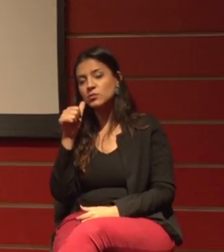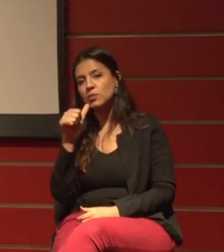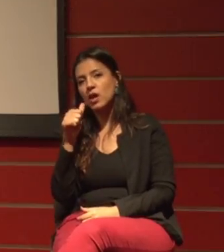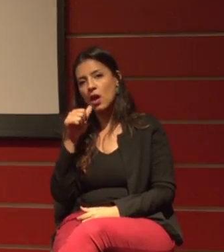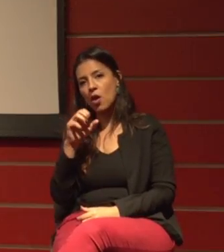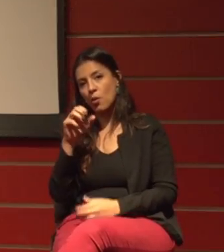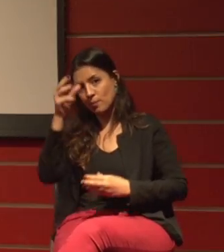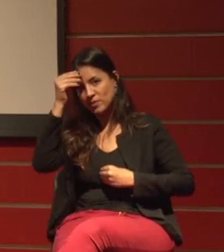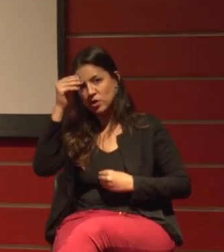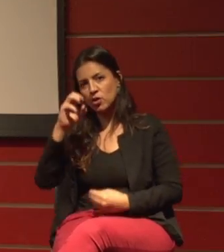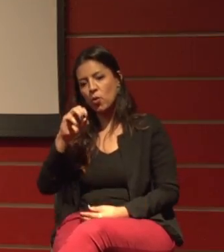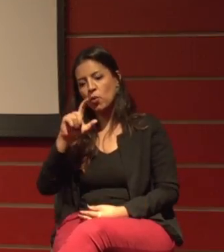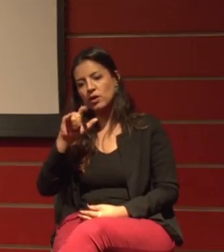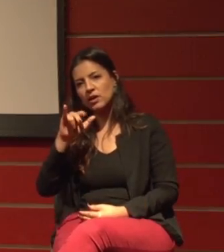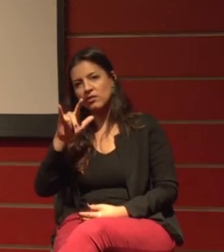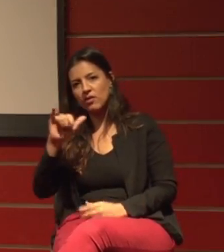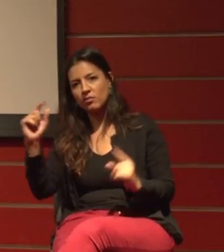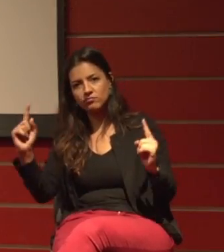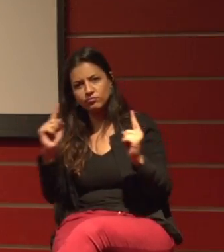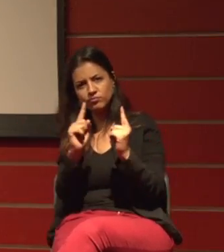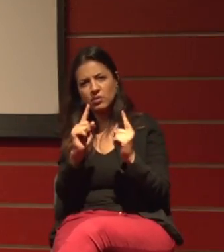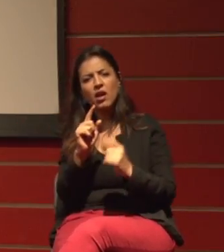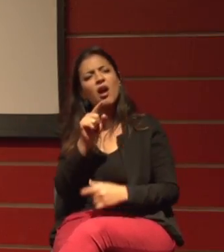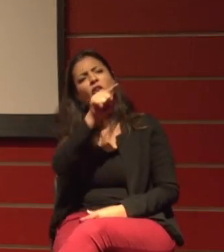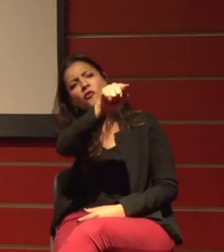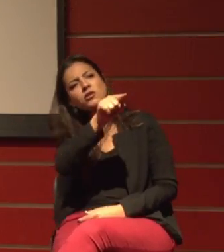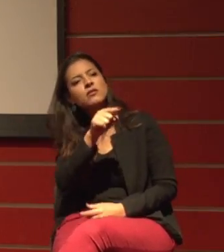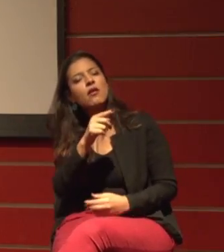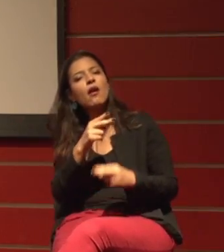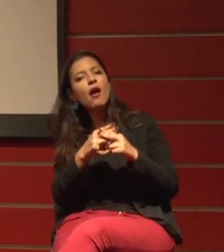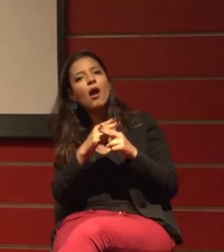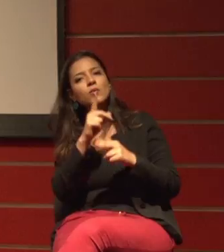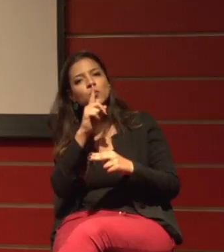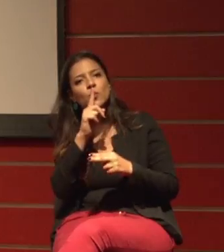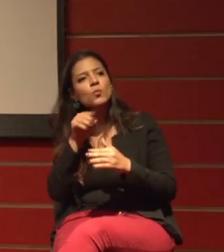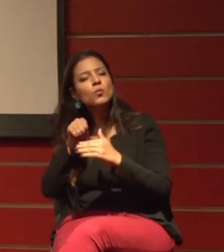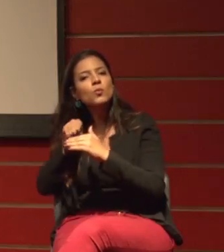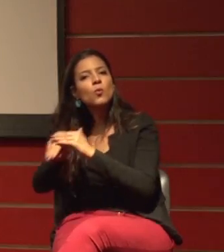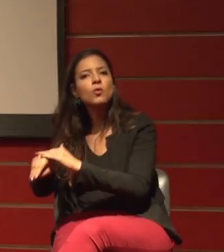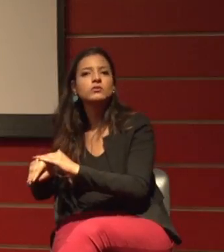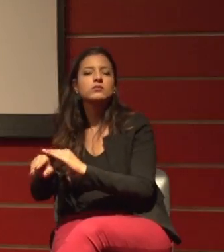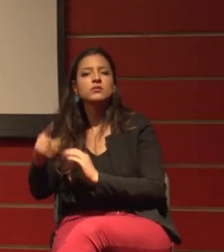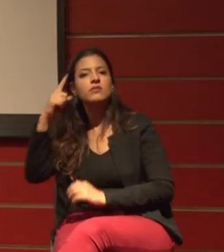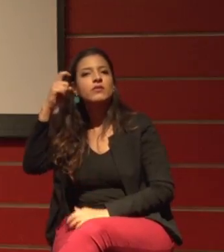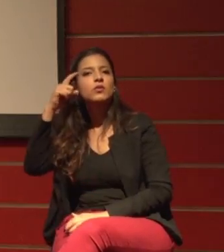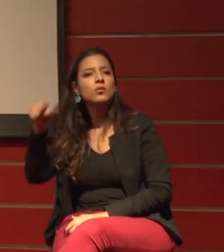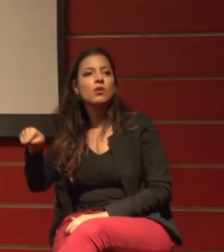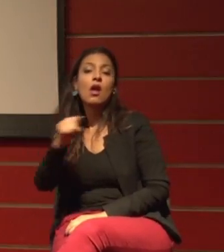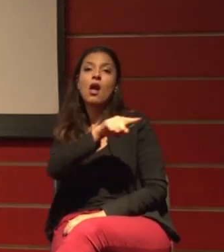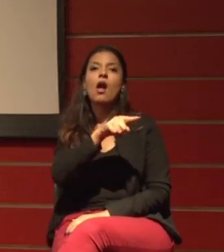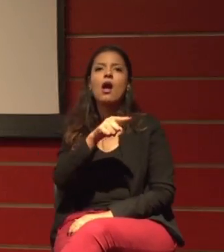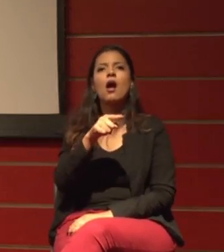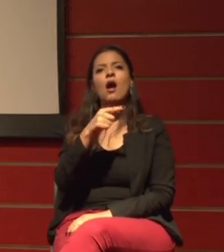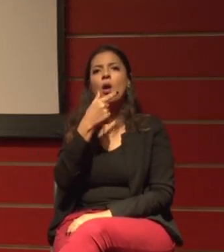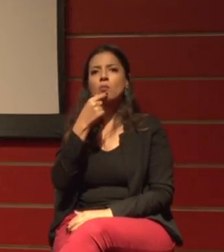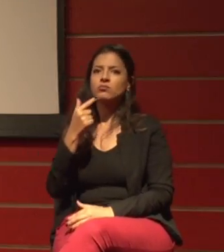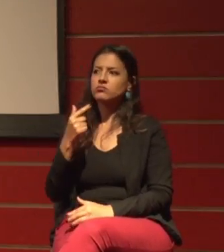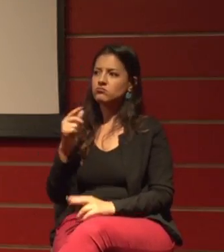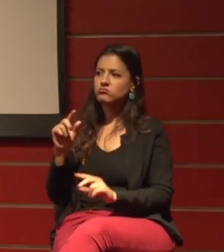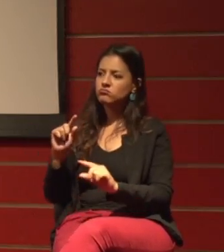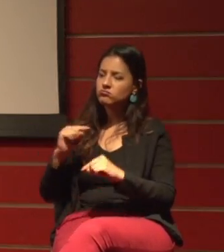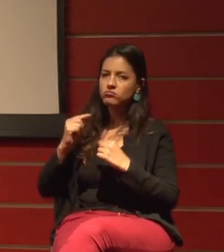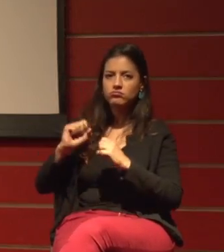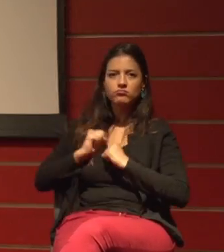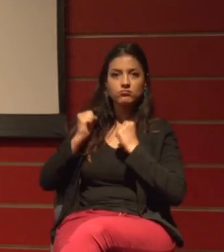PP né que que na verdade foram eles que plantaram a arma no menino né e ele vai ser questionado ele ele faz